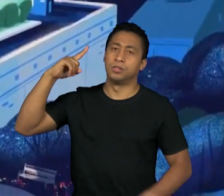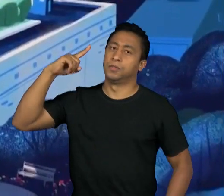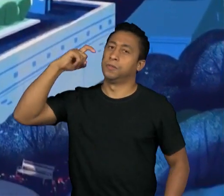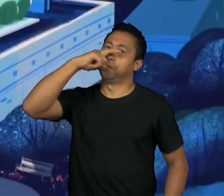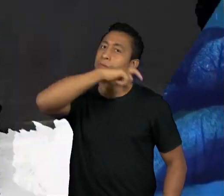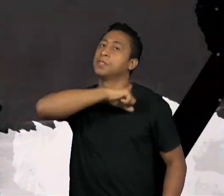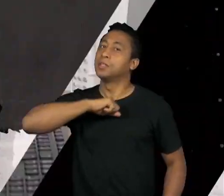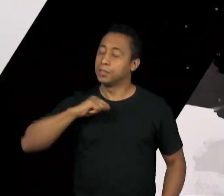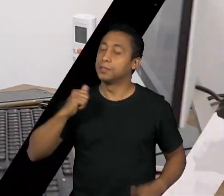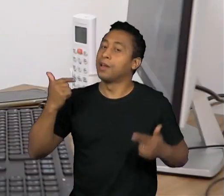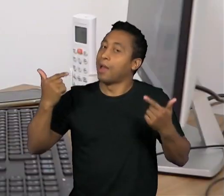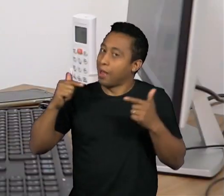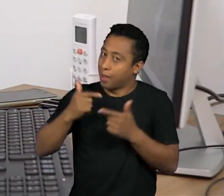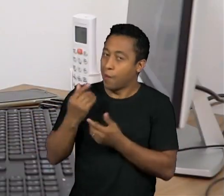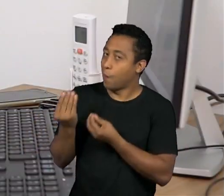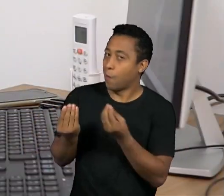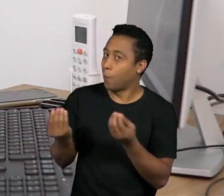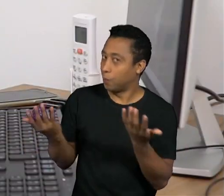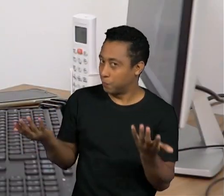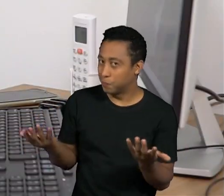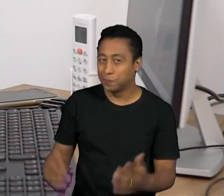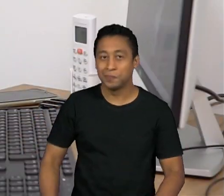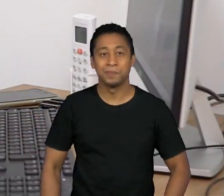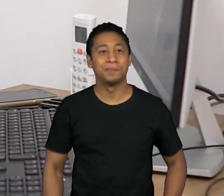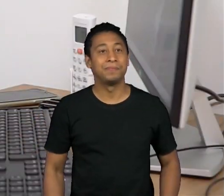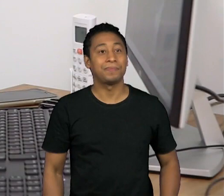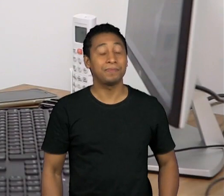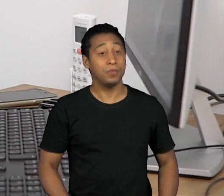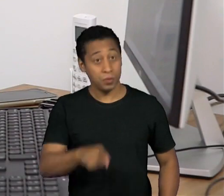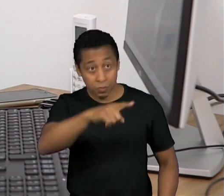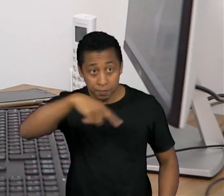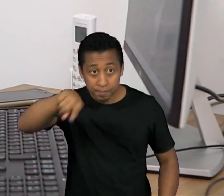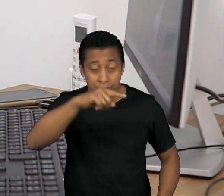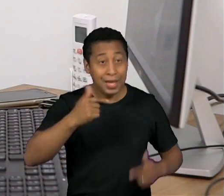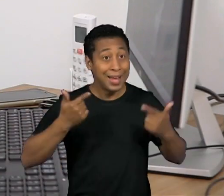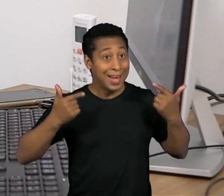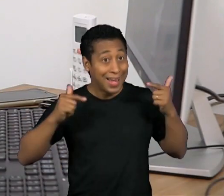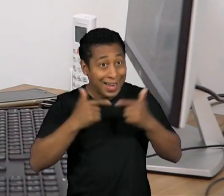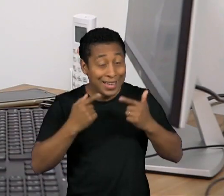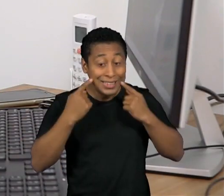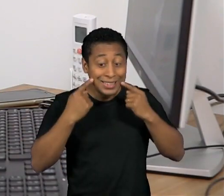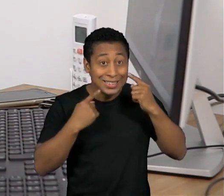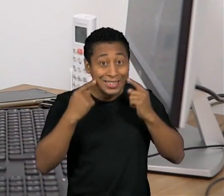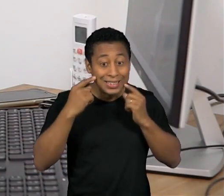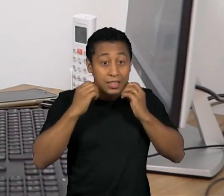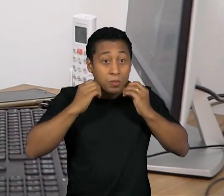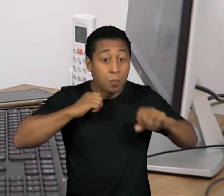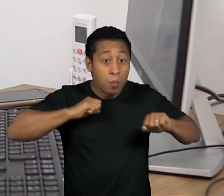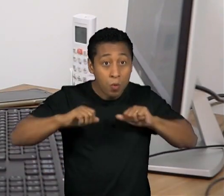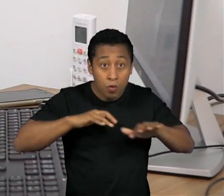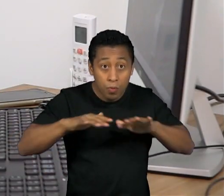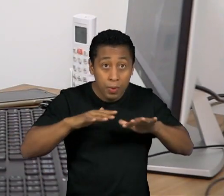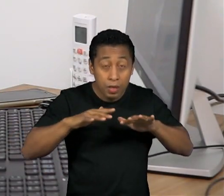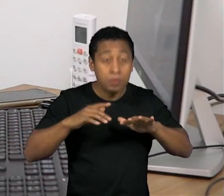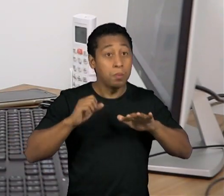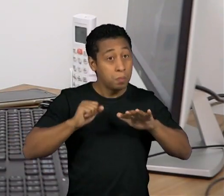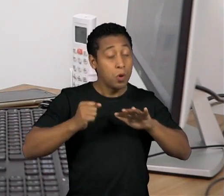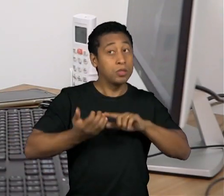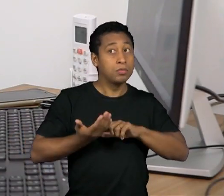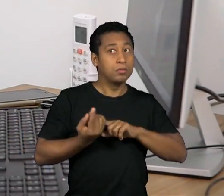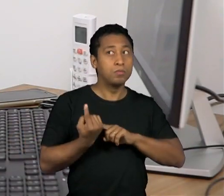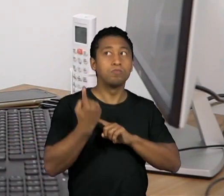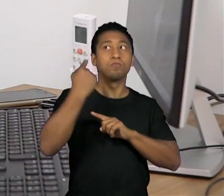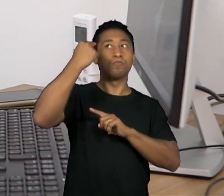das gargalhadas. O fato de você sorrir, essa ativação muscular de você sorrir, pode gerar um feedback positivo, ou seja,